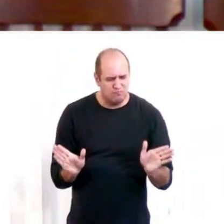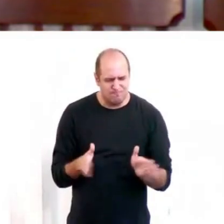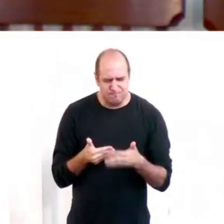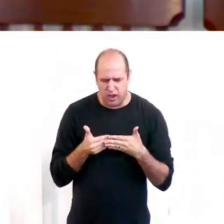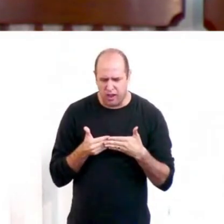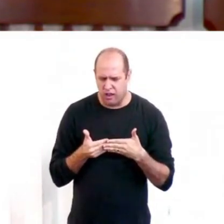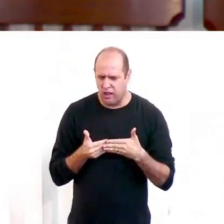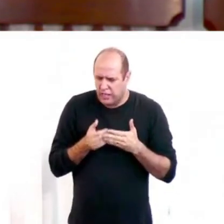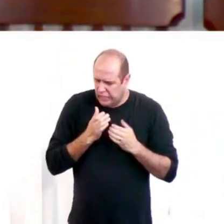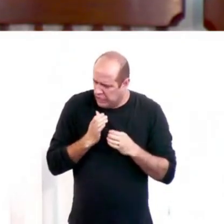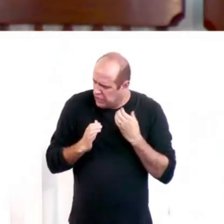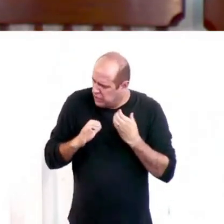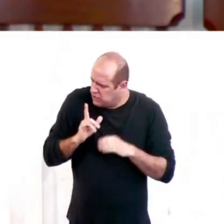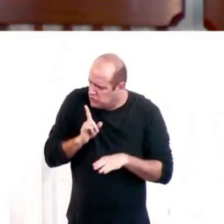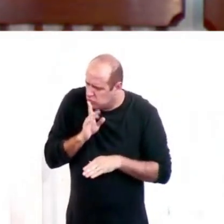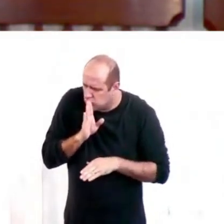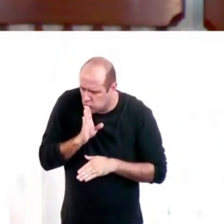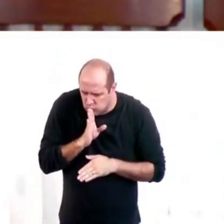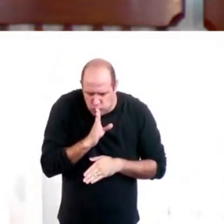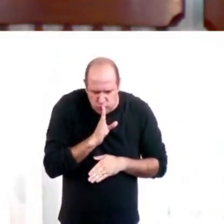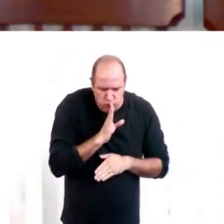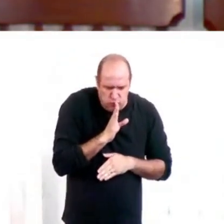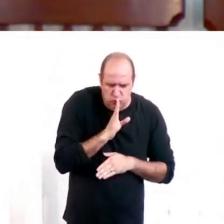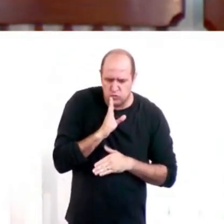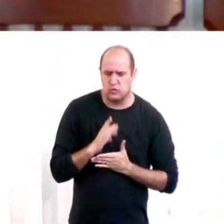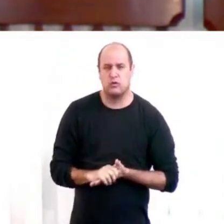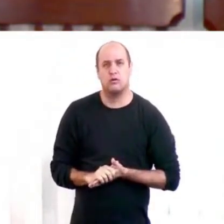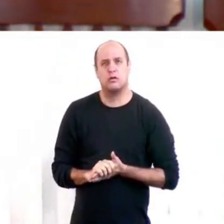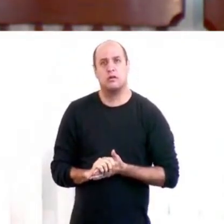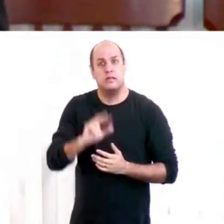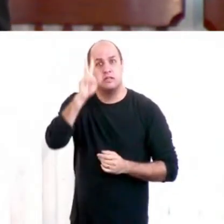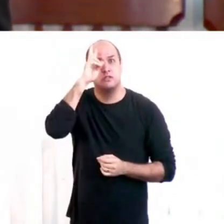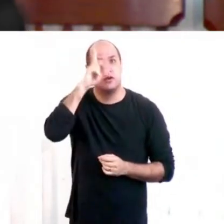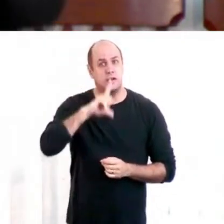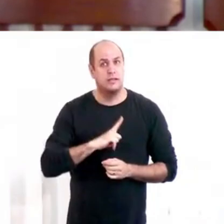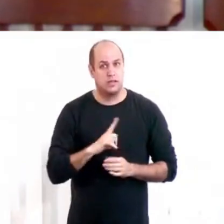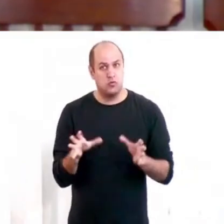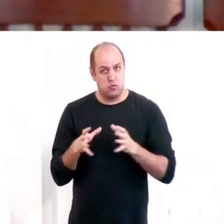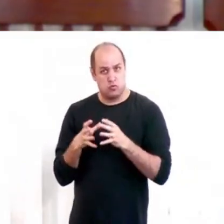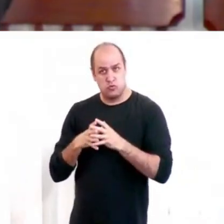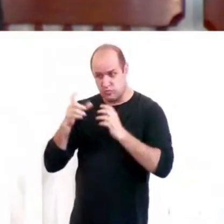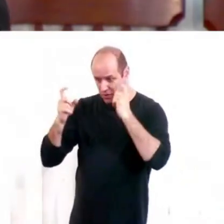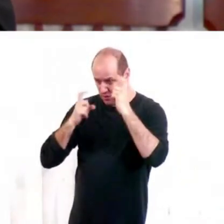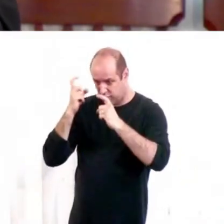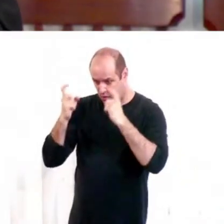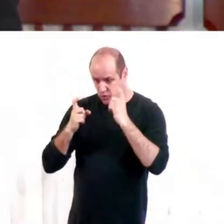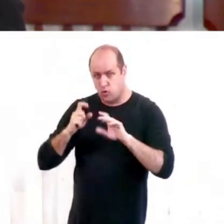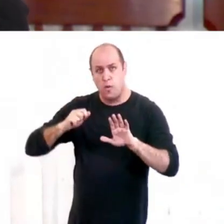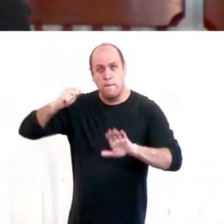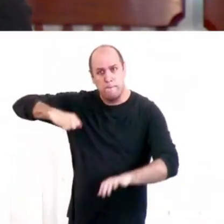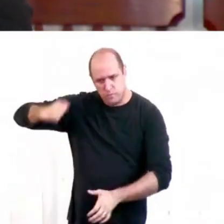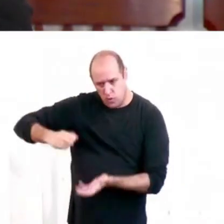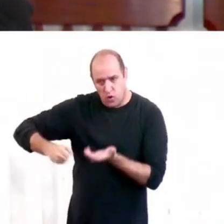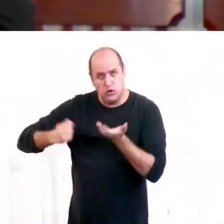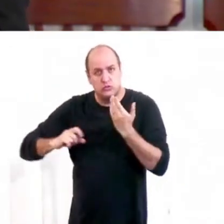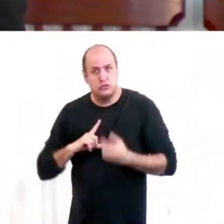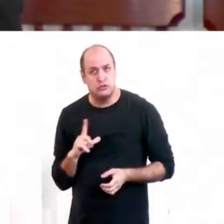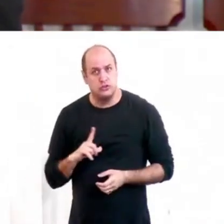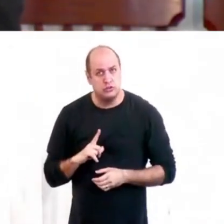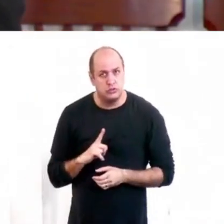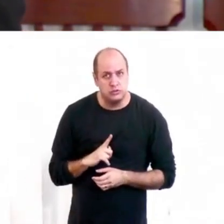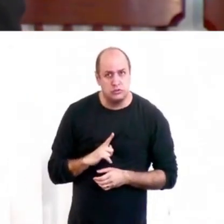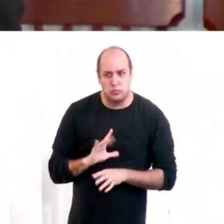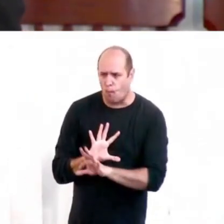cantando baixinho. Teve uma história que eles estavam se reunindo em um poço artesiano que estava